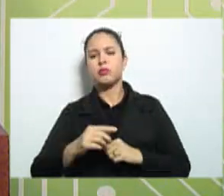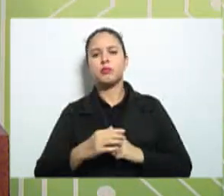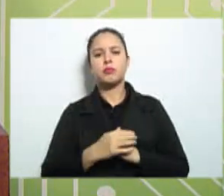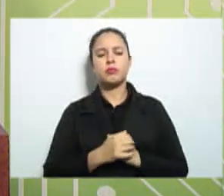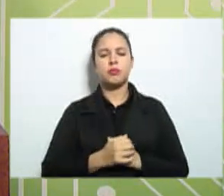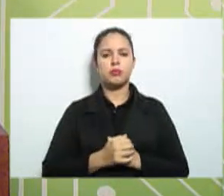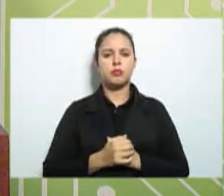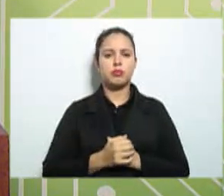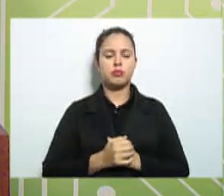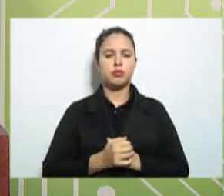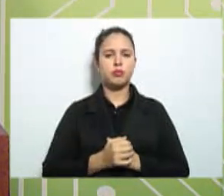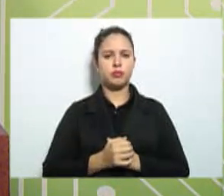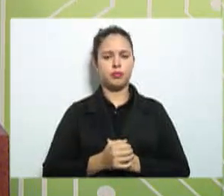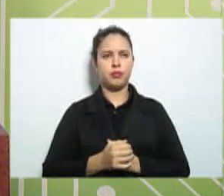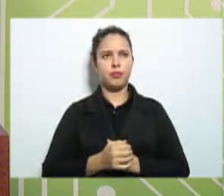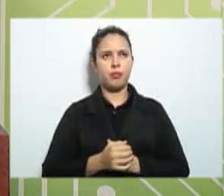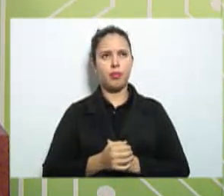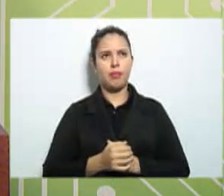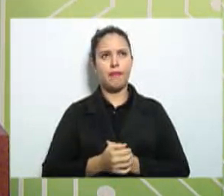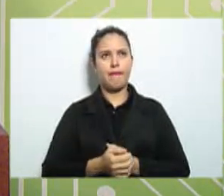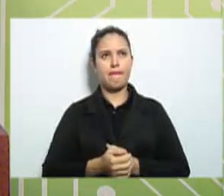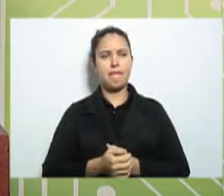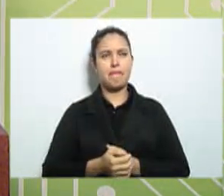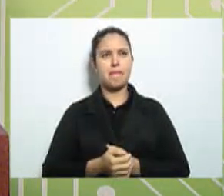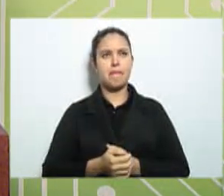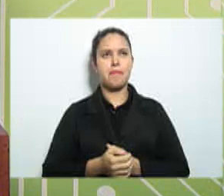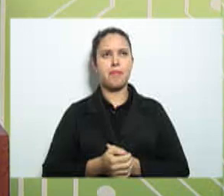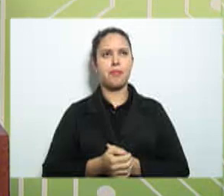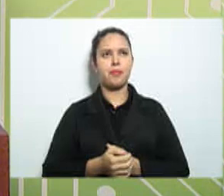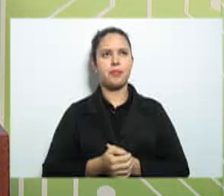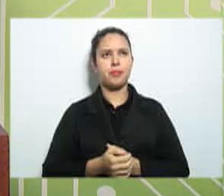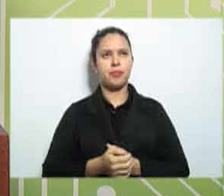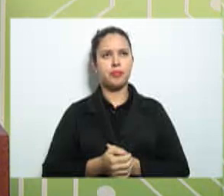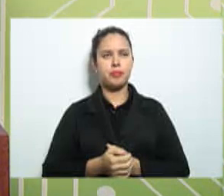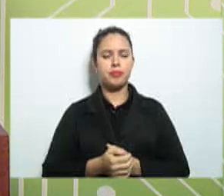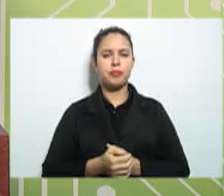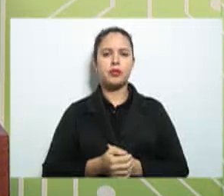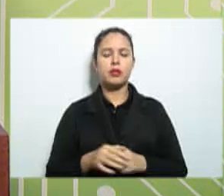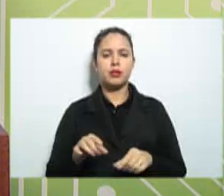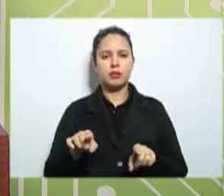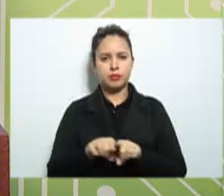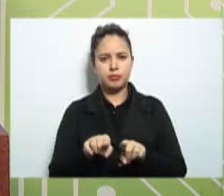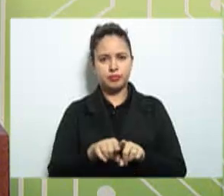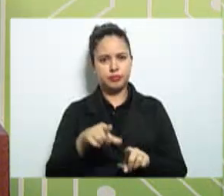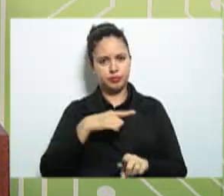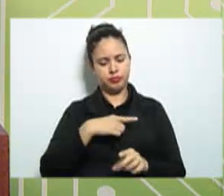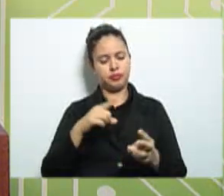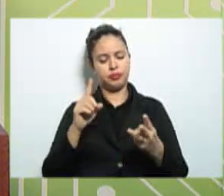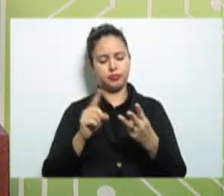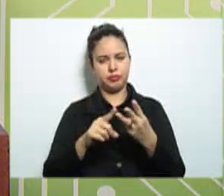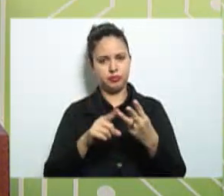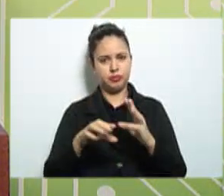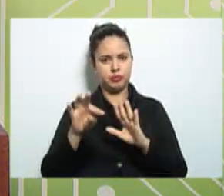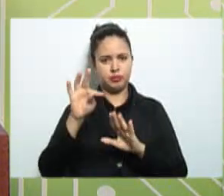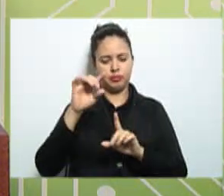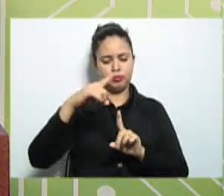minha imaginação. Nós também temos uma terceira tipologia, que é a